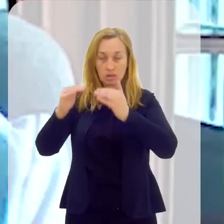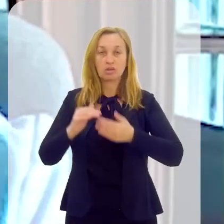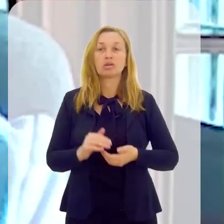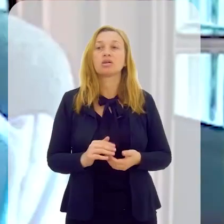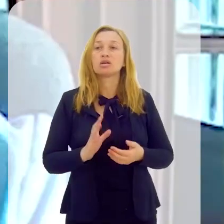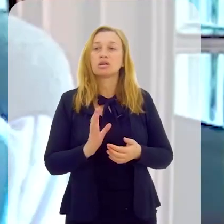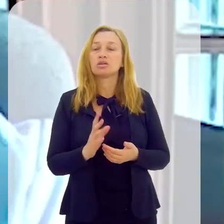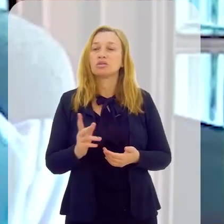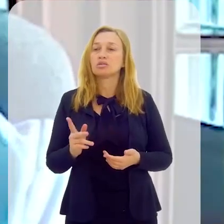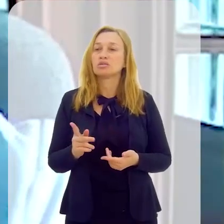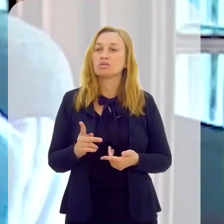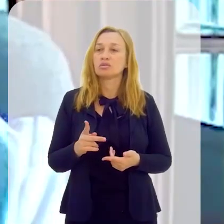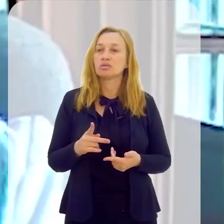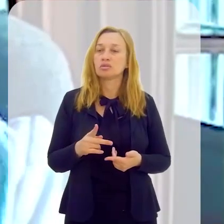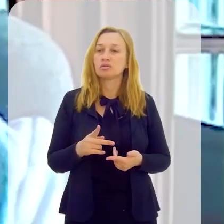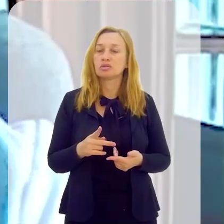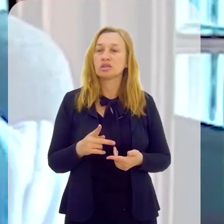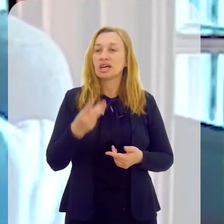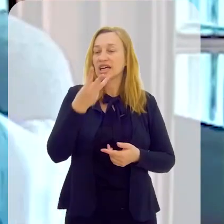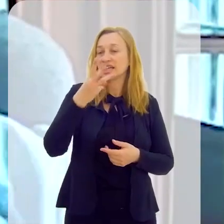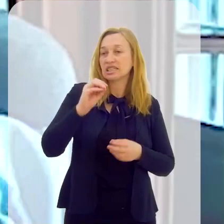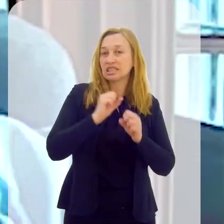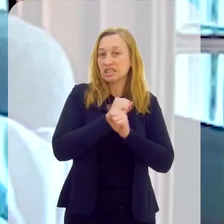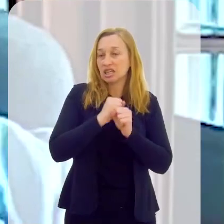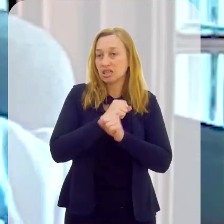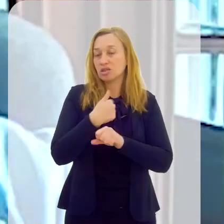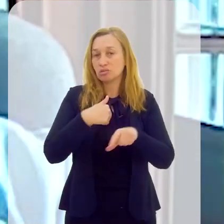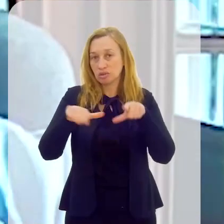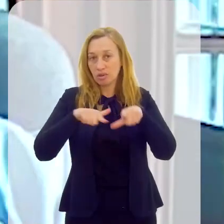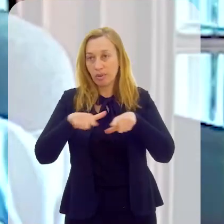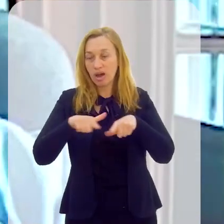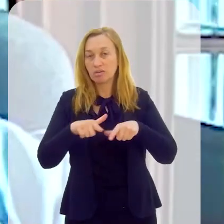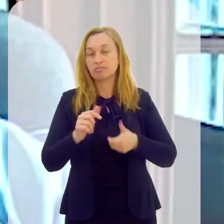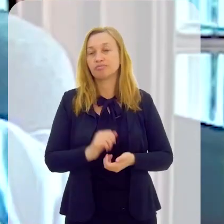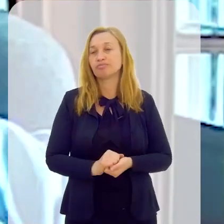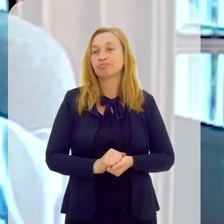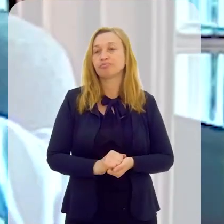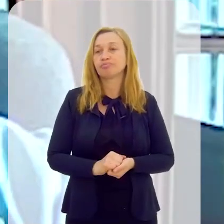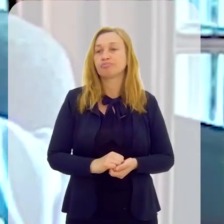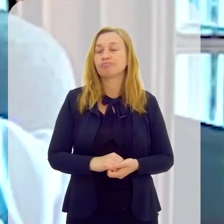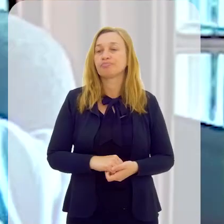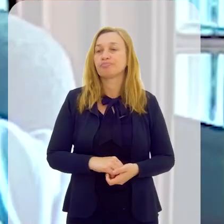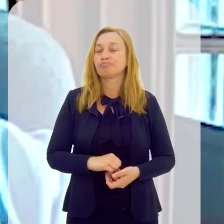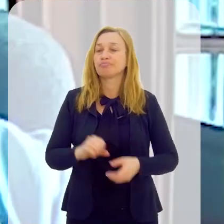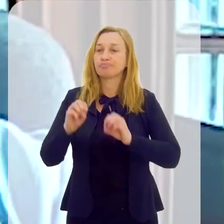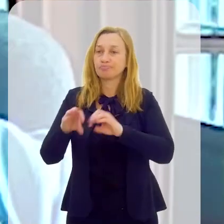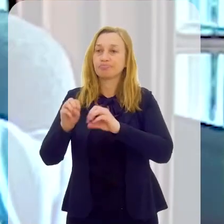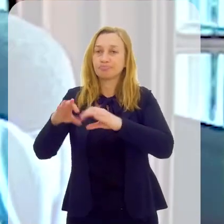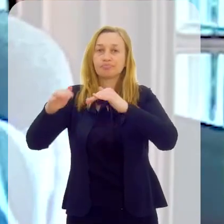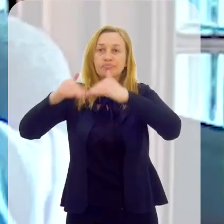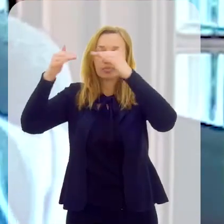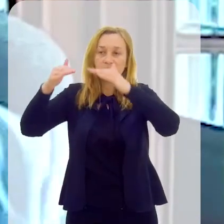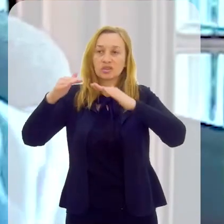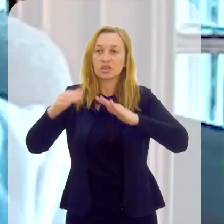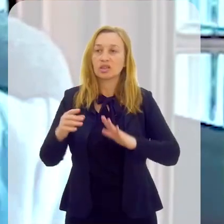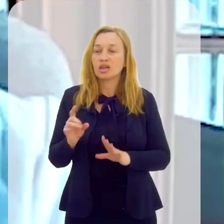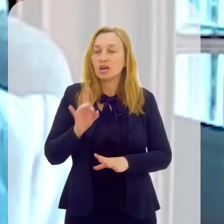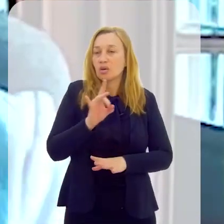ensino superior, onde eu trabalho já há 30 anos, praticamente, o ensino superior